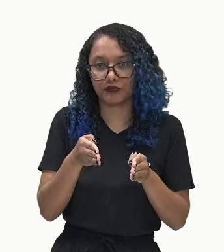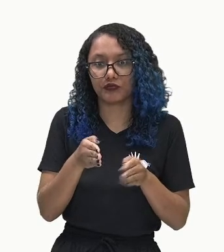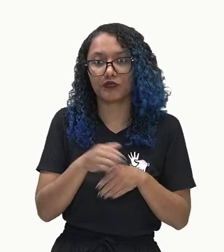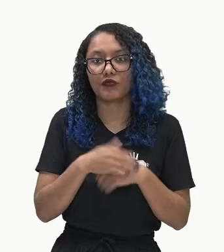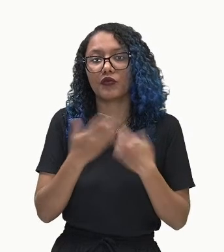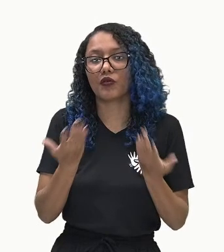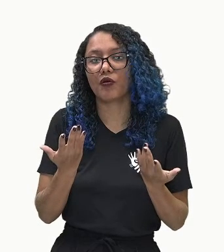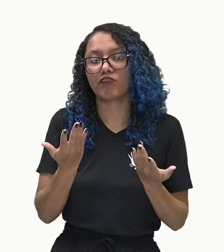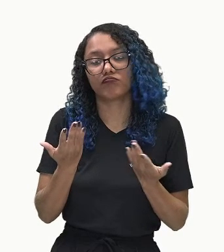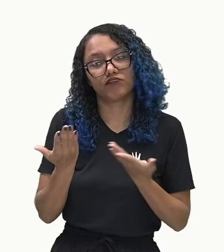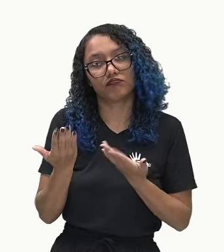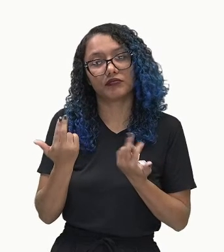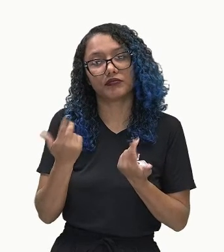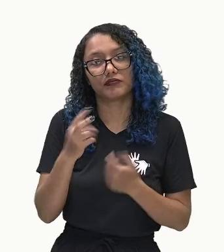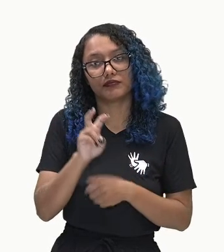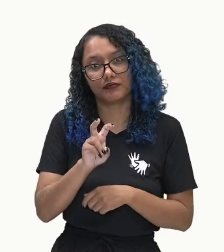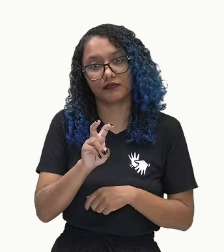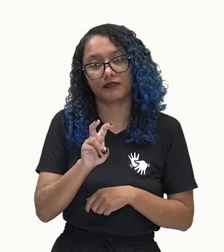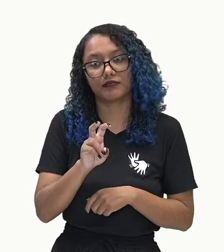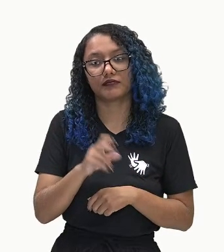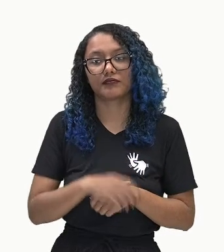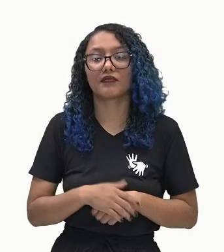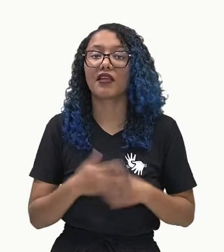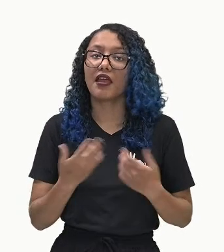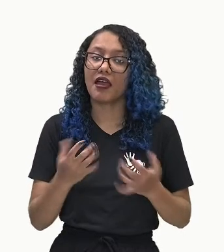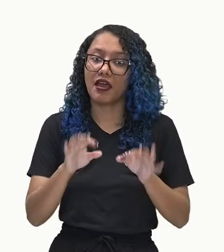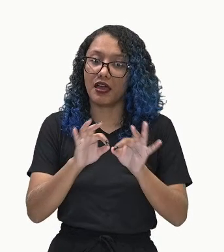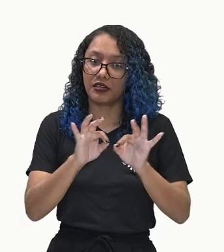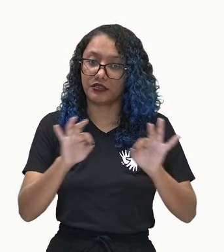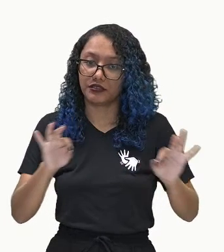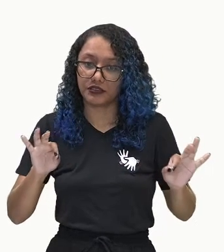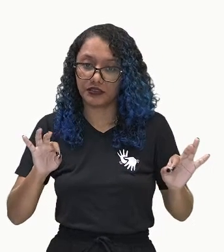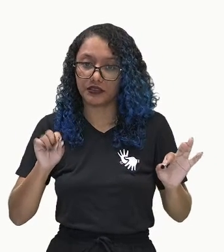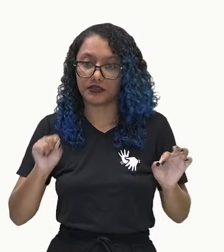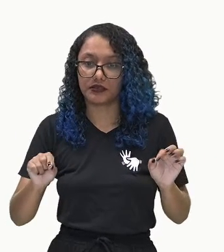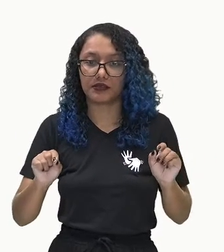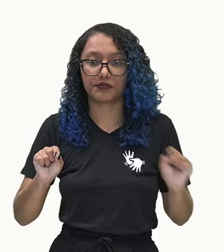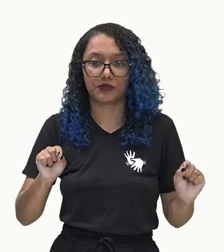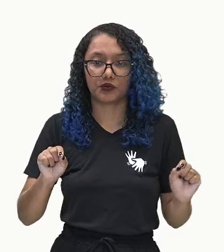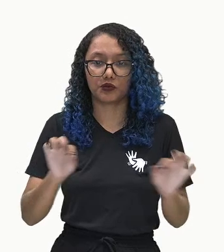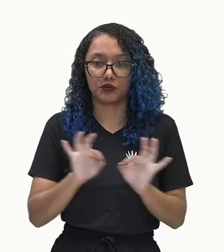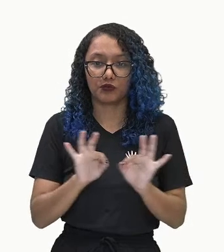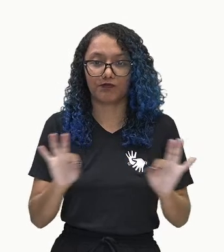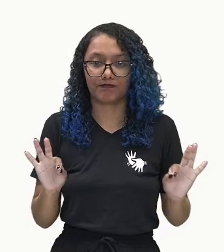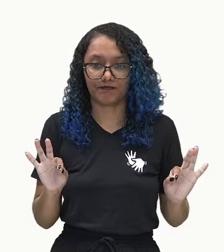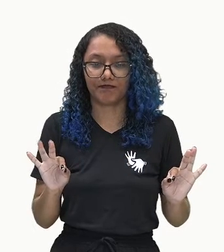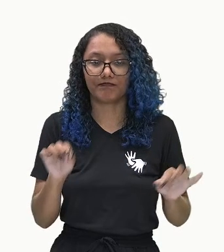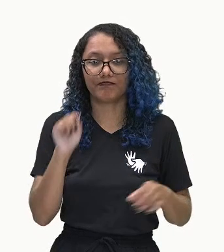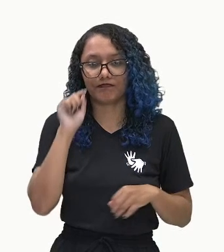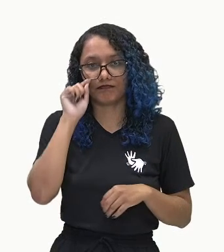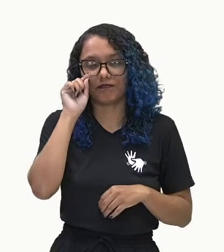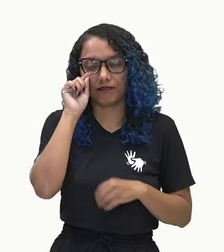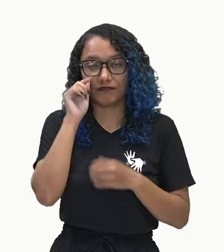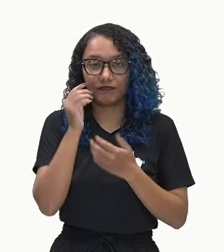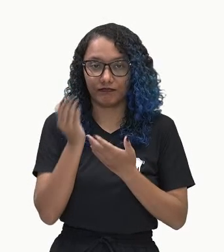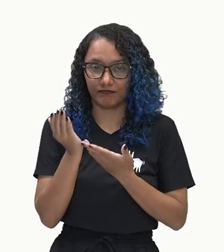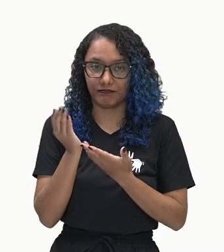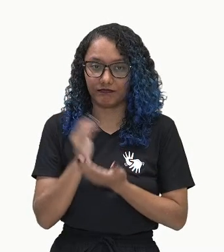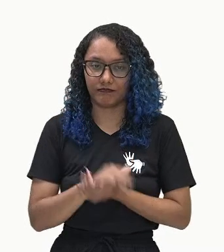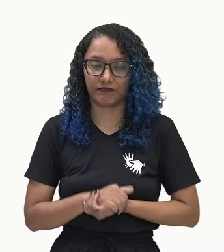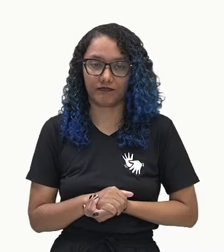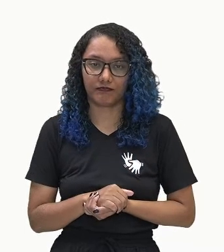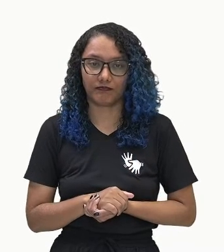a 5, que é justamente a distância entre esses dois pontos A e B, tá bom?